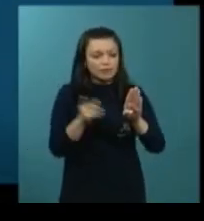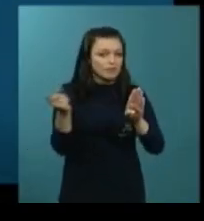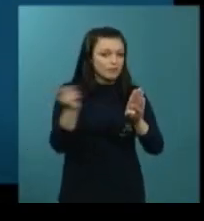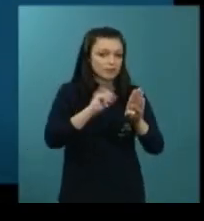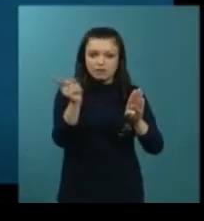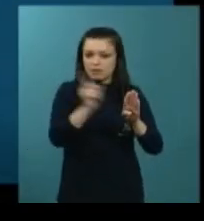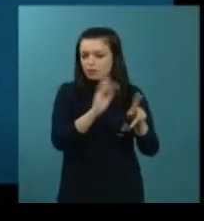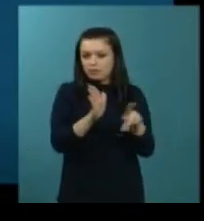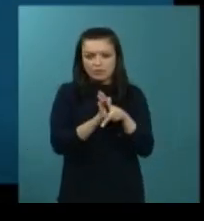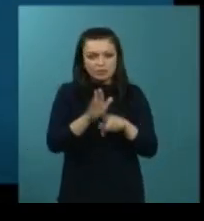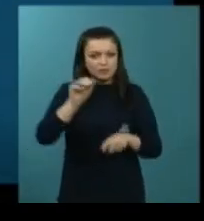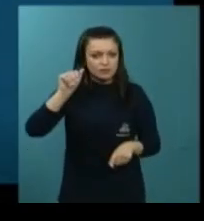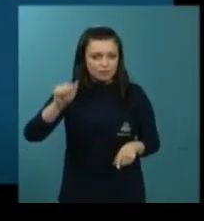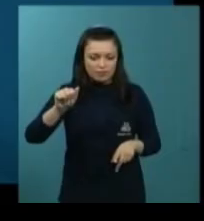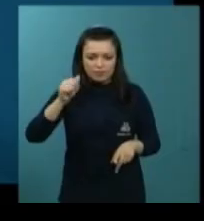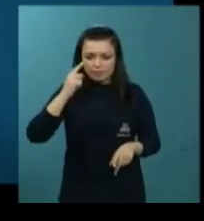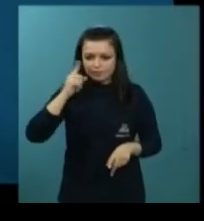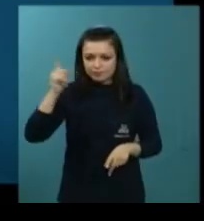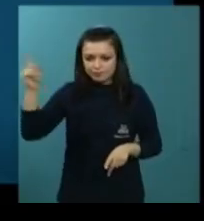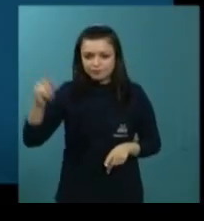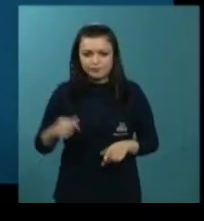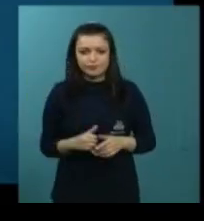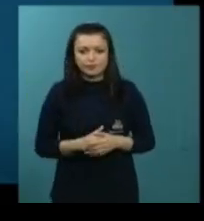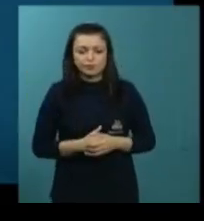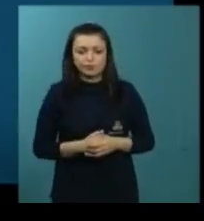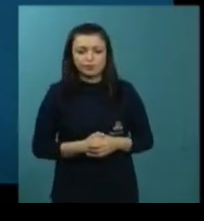não pertence ao A.